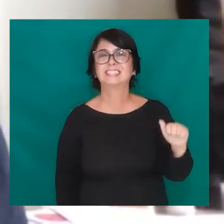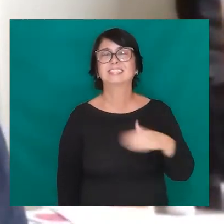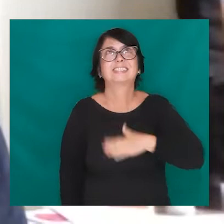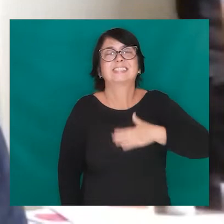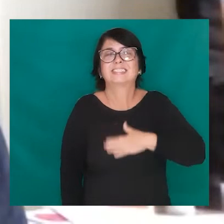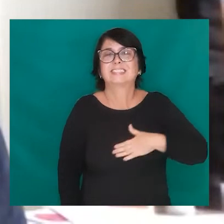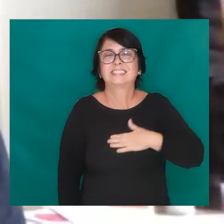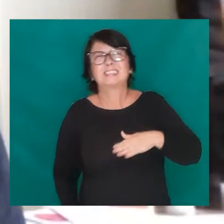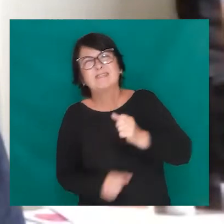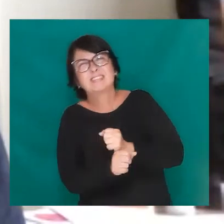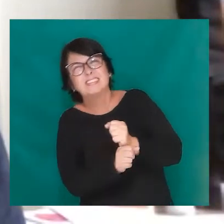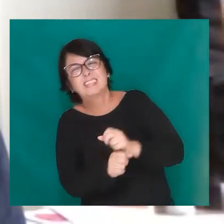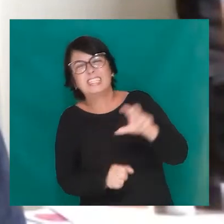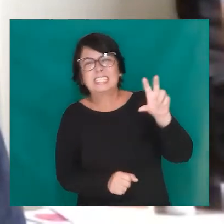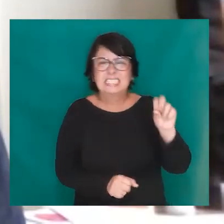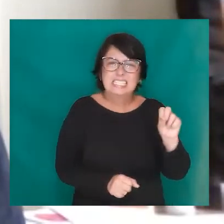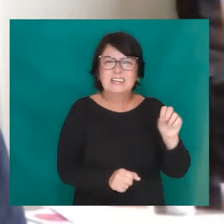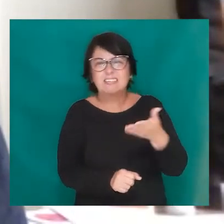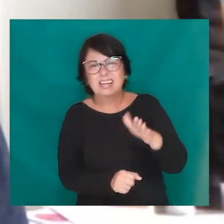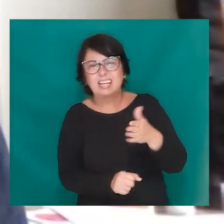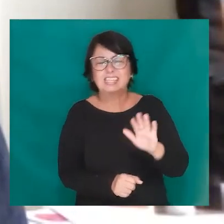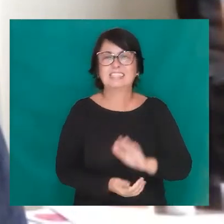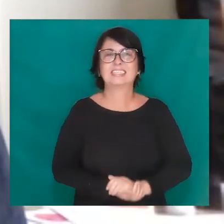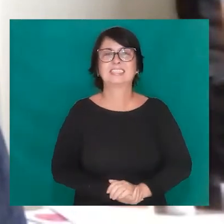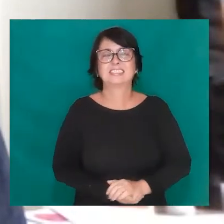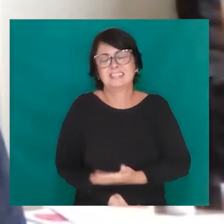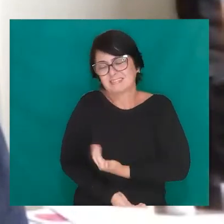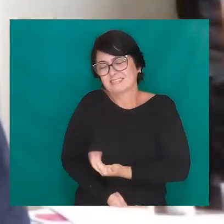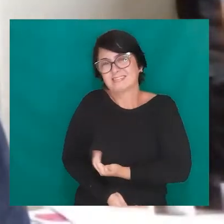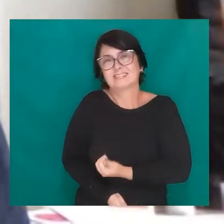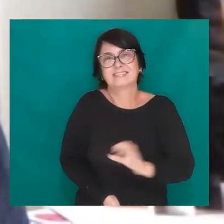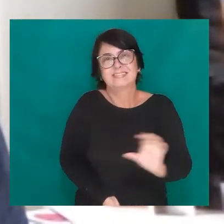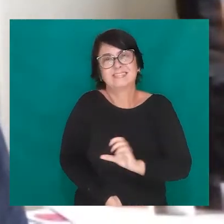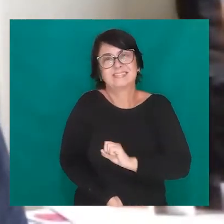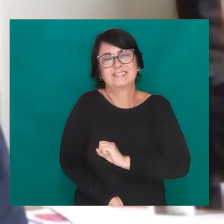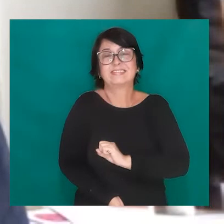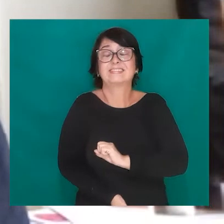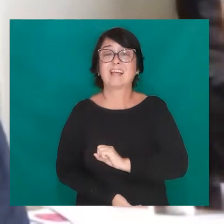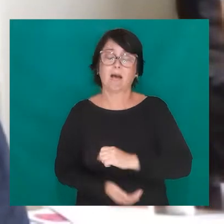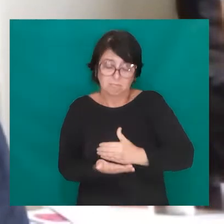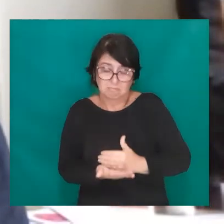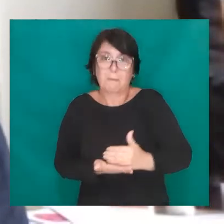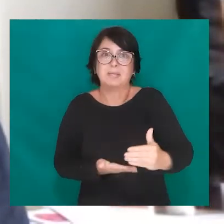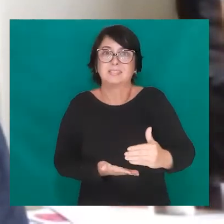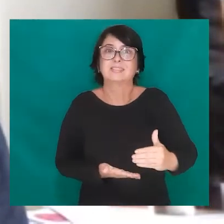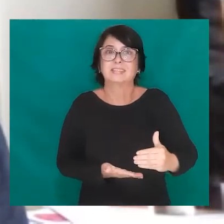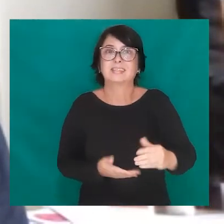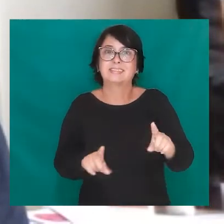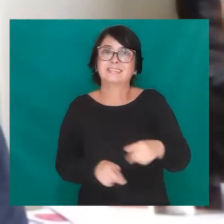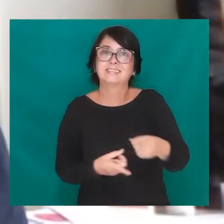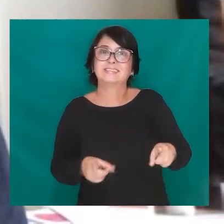dos anos 50, ouvindo bossa nova, a paixão total, né? E aí eu comecei a tocar nos